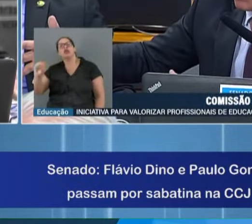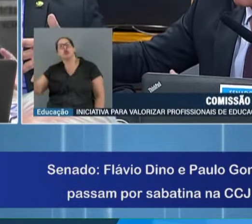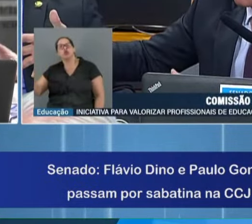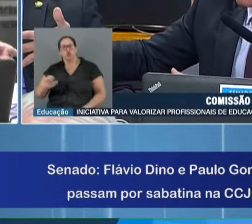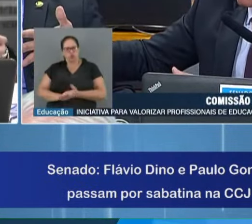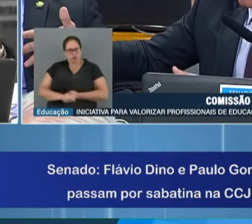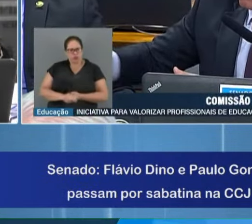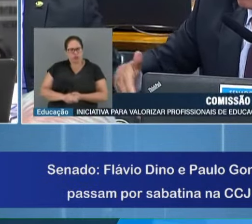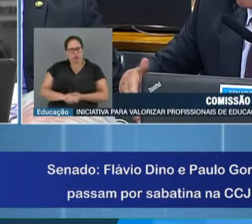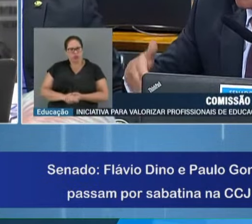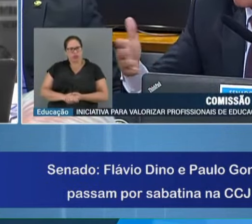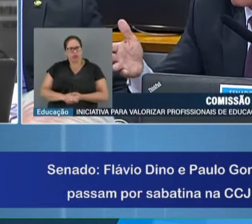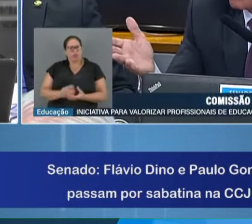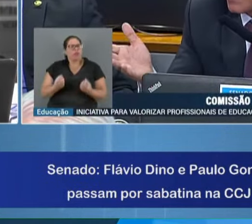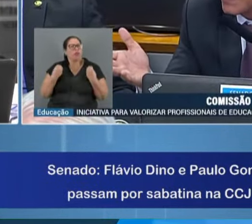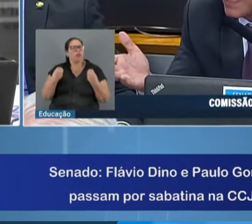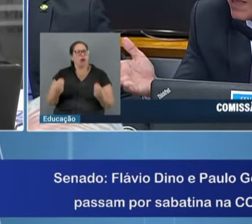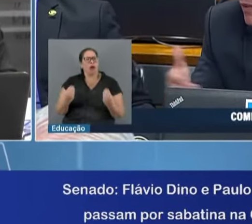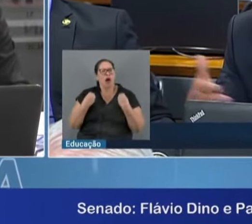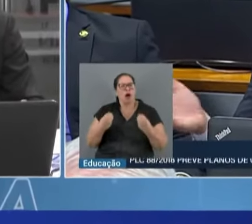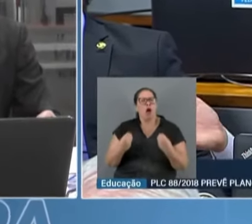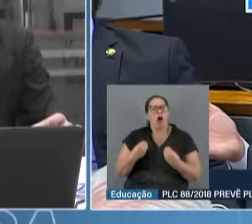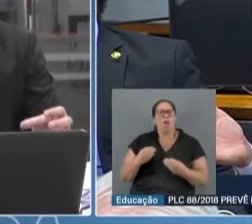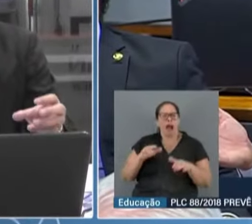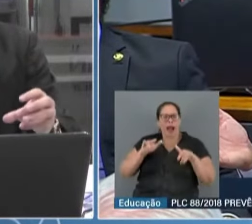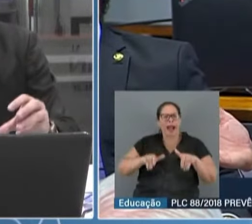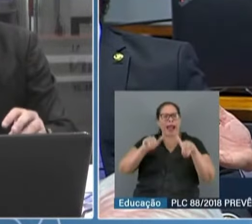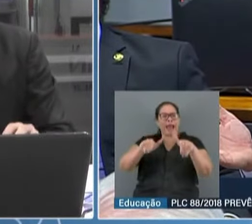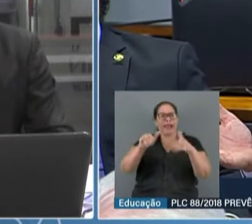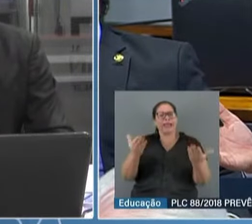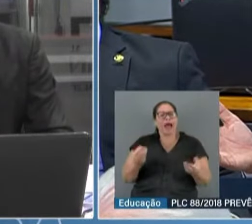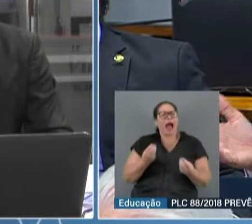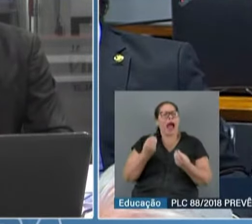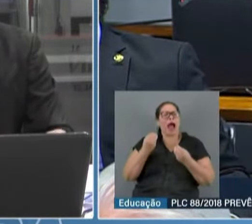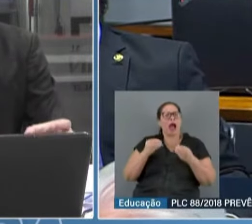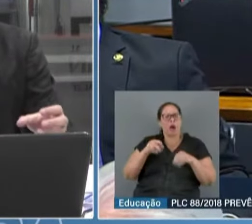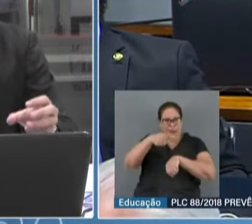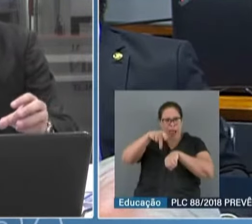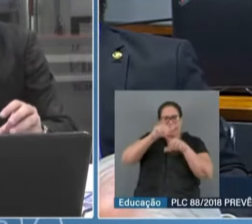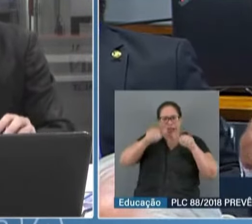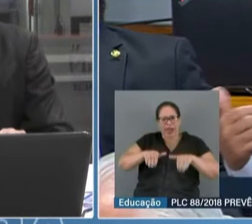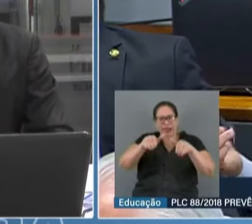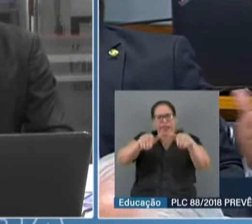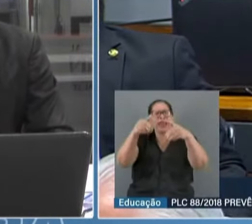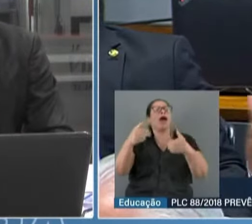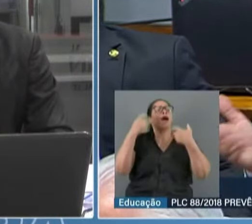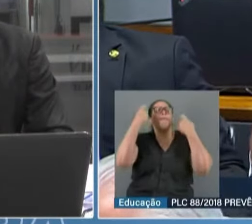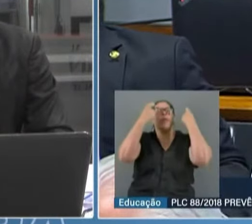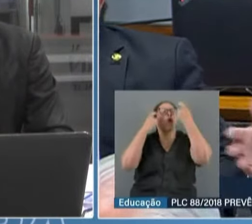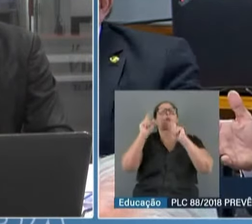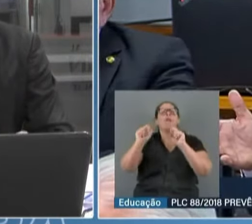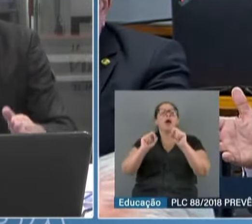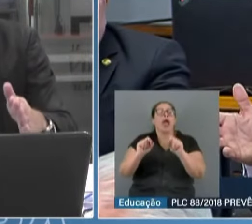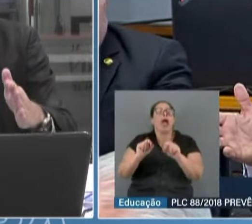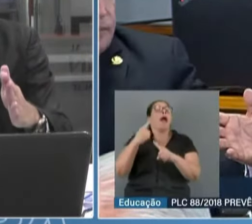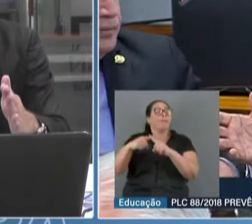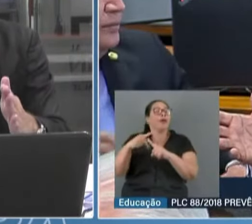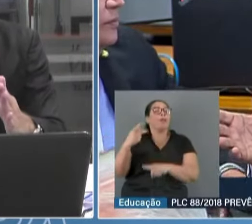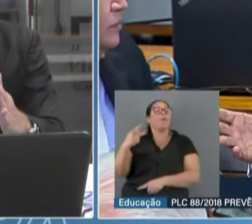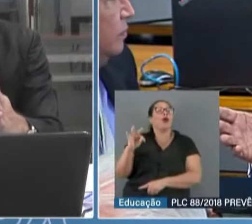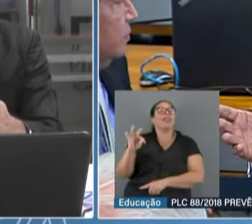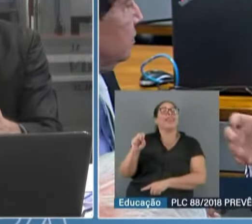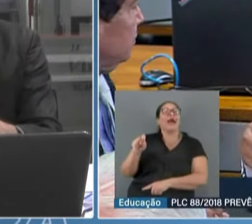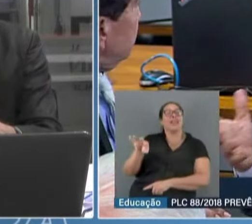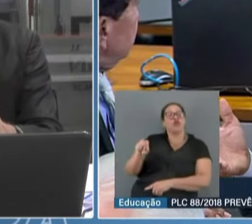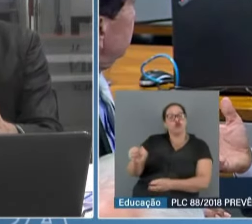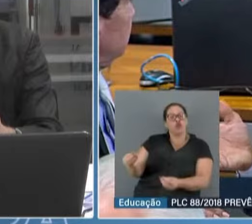Então o Dino, ele está aproveitando o discurso dele, aproveitando para responder os questionamentos, já para